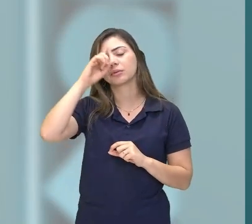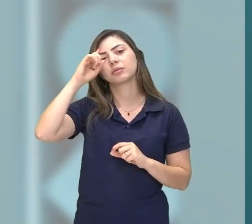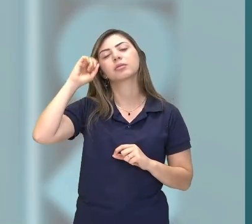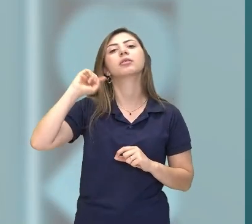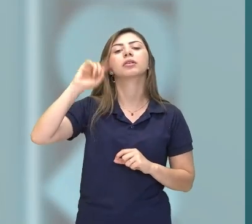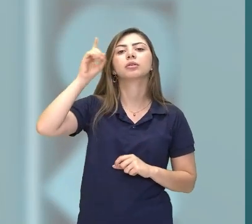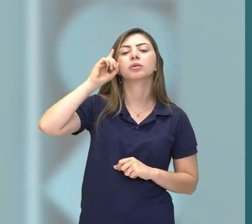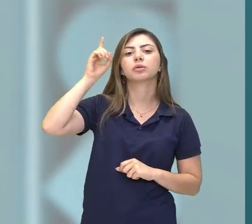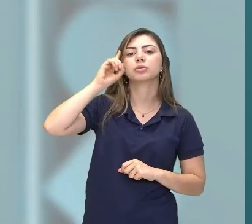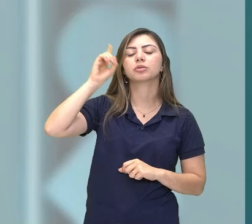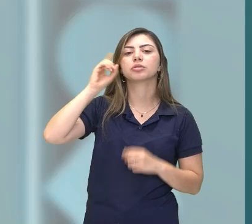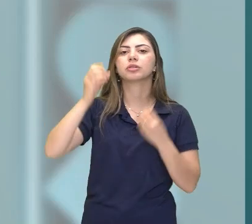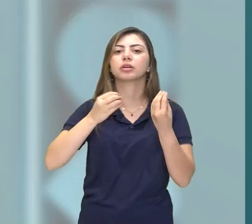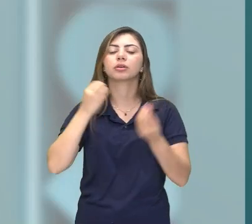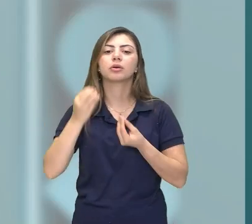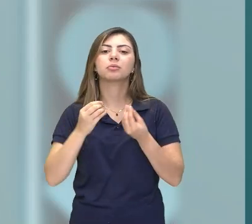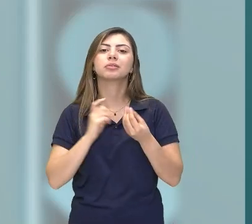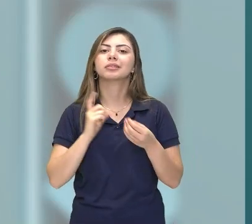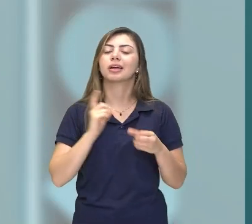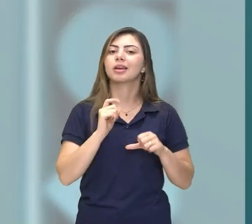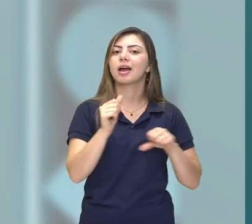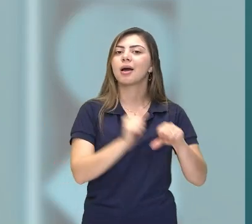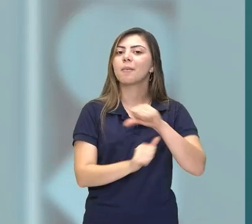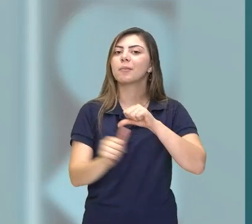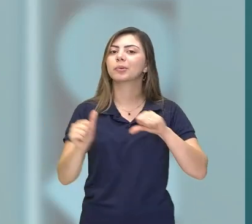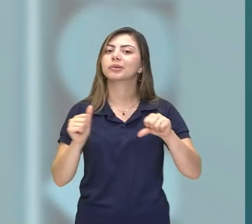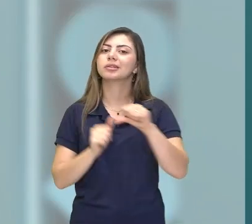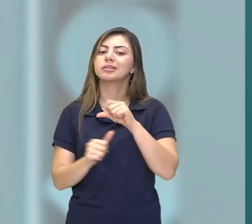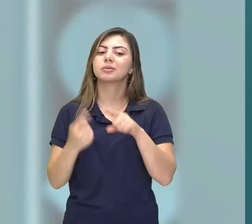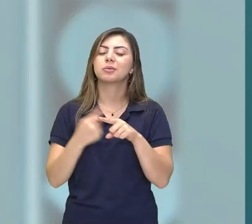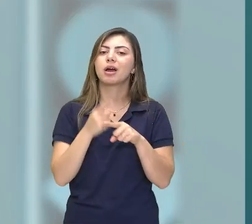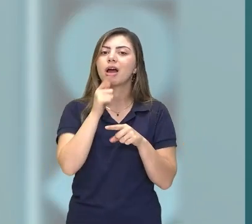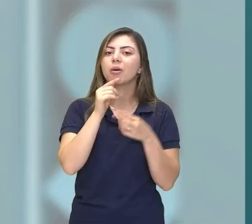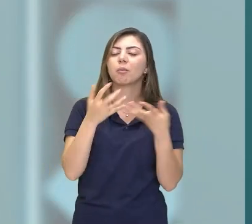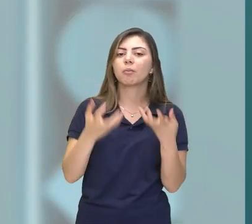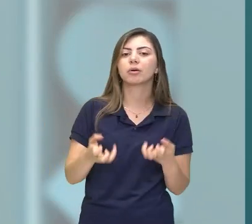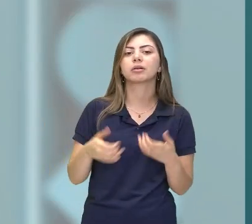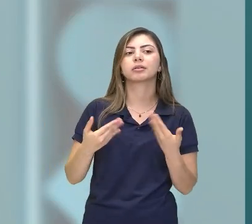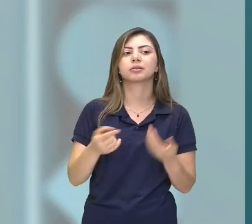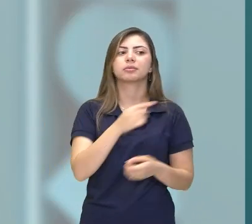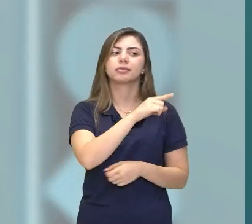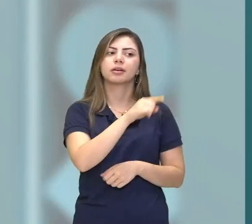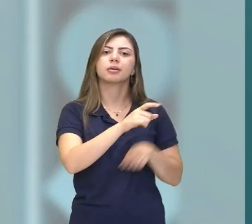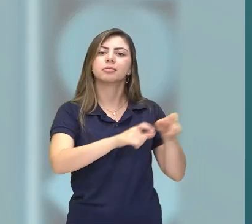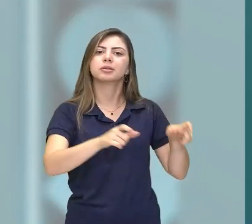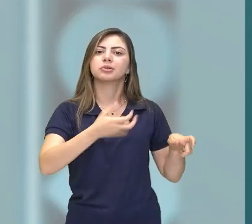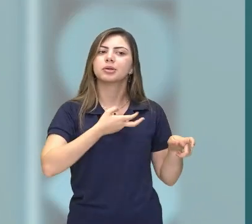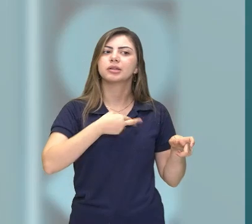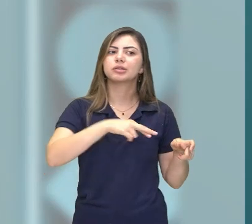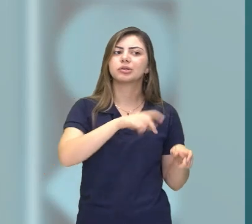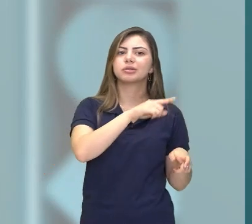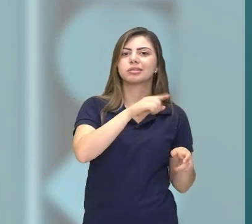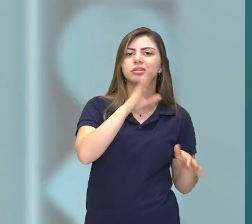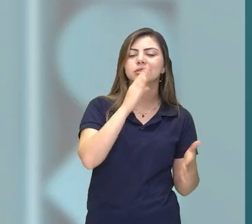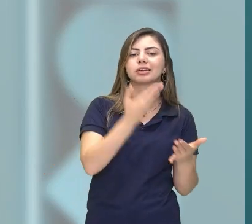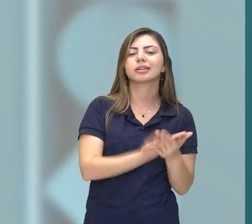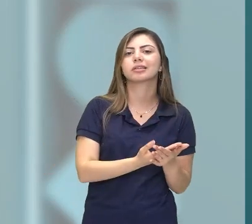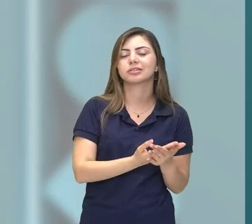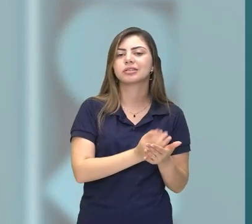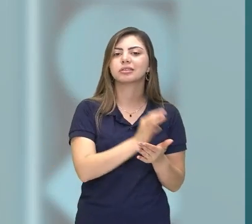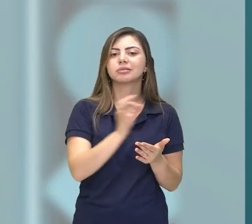ele vai sendo alterado e, obviamente, para as pessoas religiosas, para os grupos que acreditam, tal qual